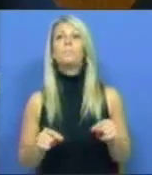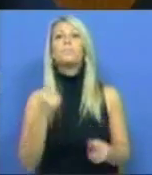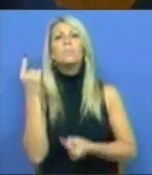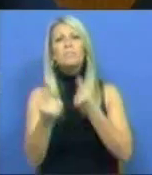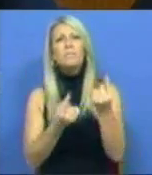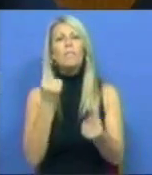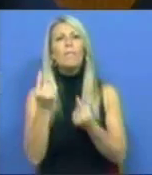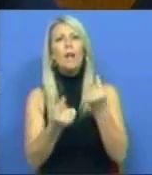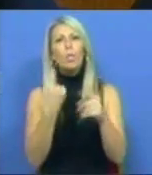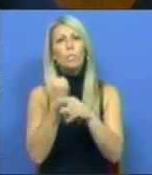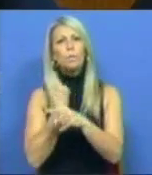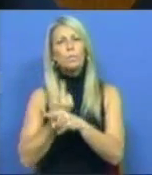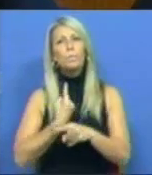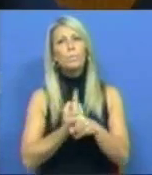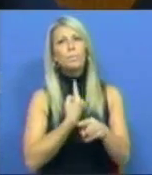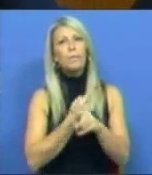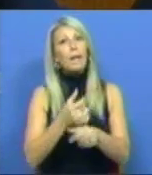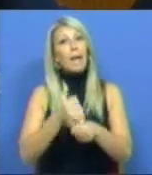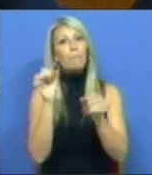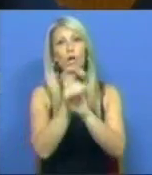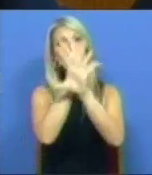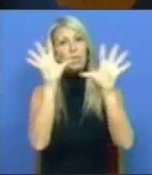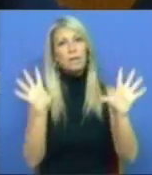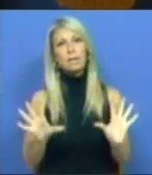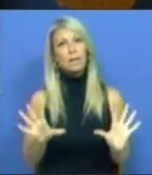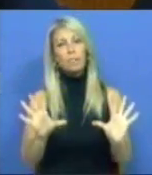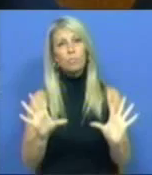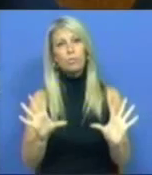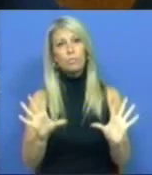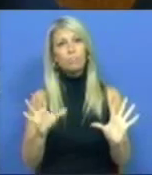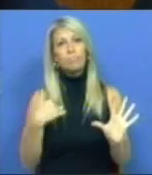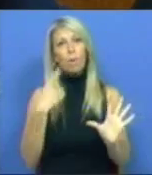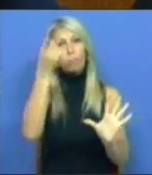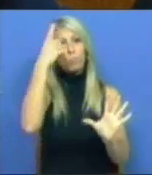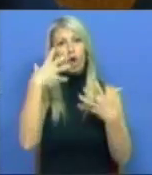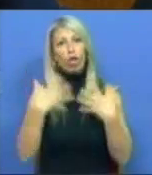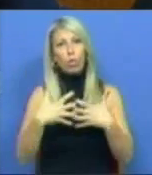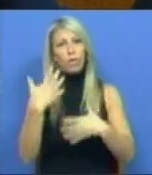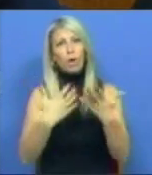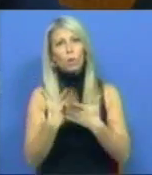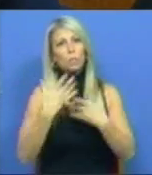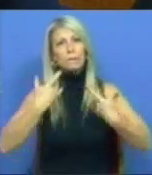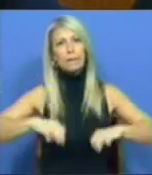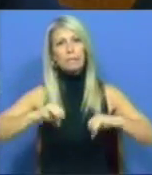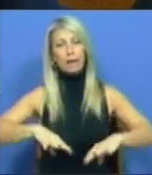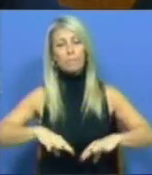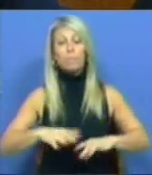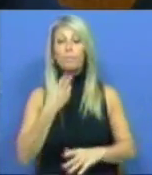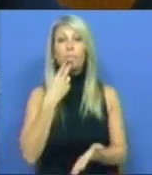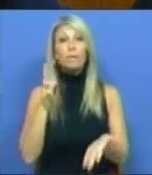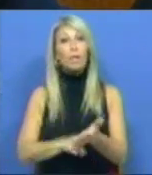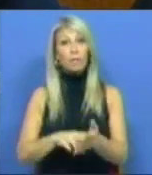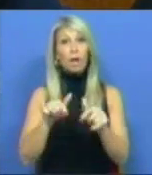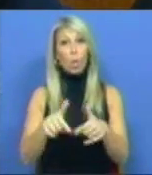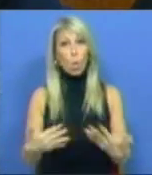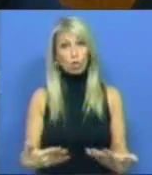alguns episódios que é melhor esclarecermos para que não reste nenhuma dúvida. A verdade é que